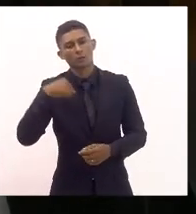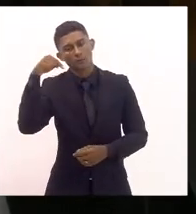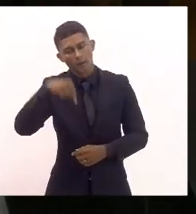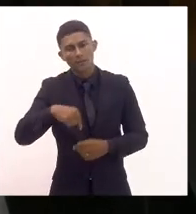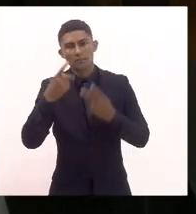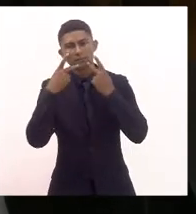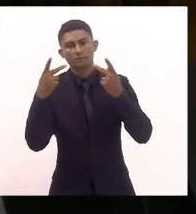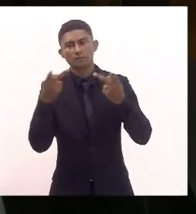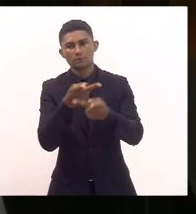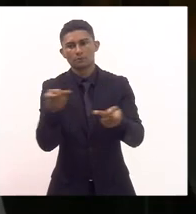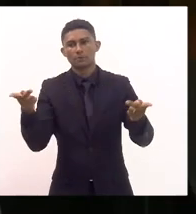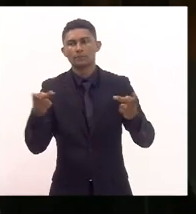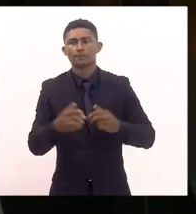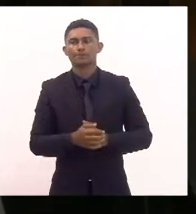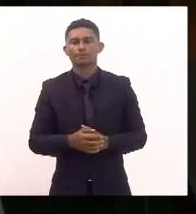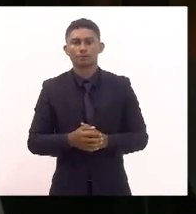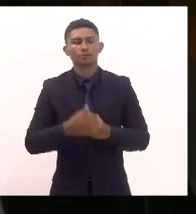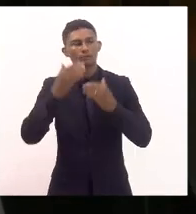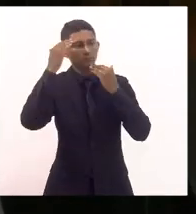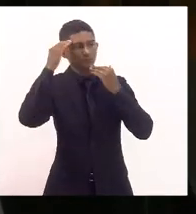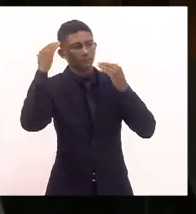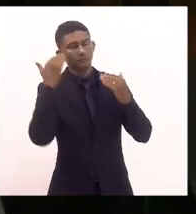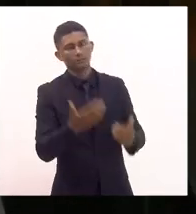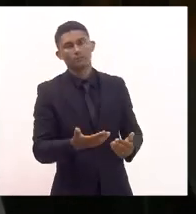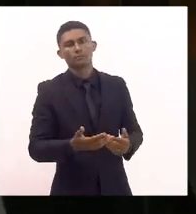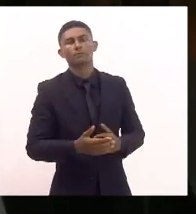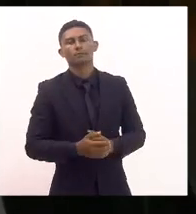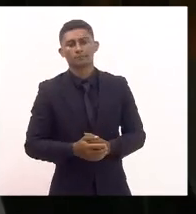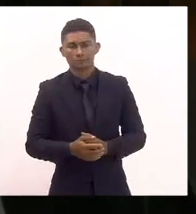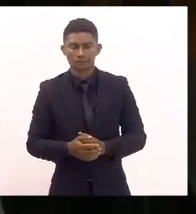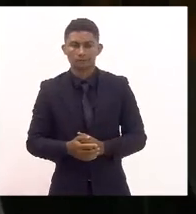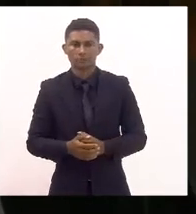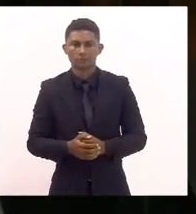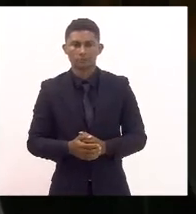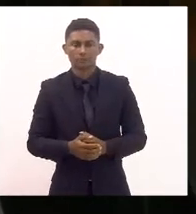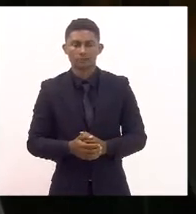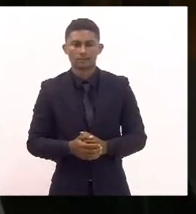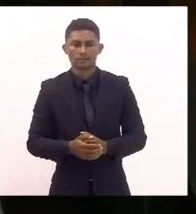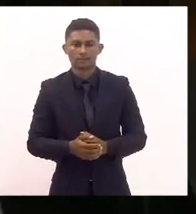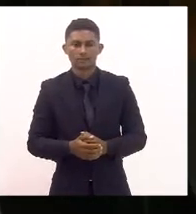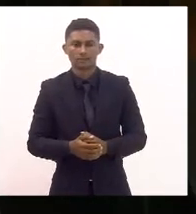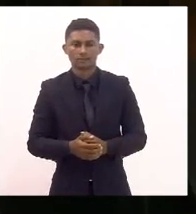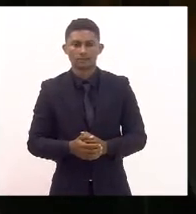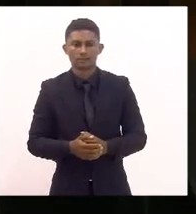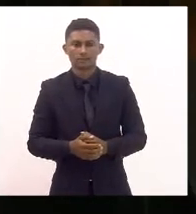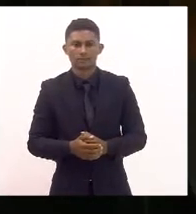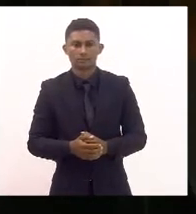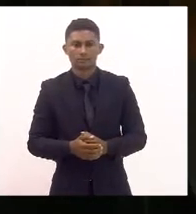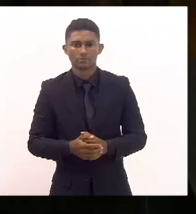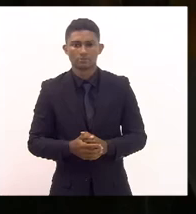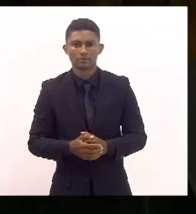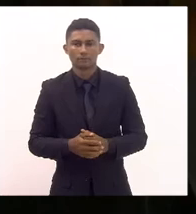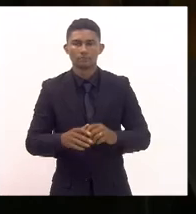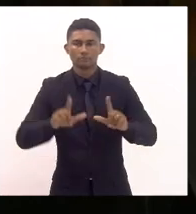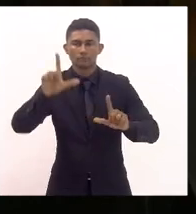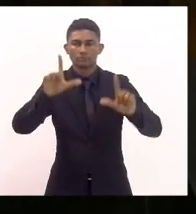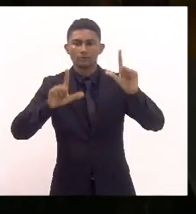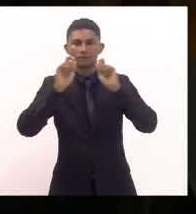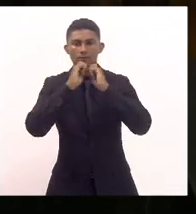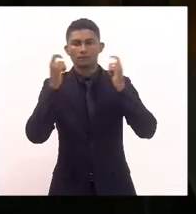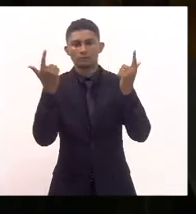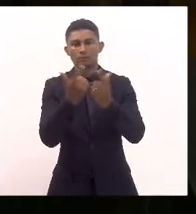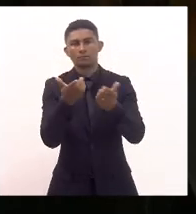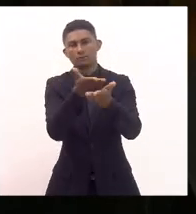fazer esse registro e esse agradecimento é e deixar para que toda a TV alerj